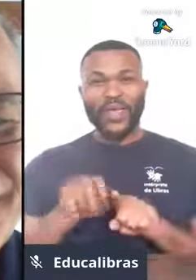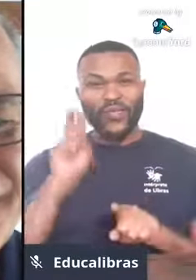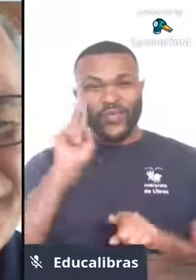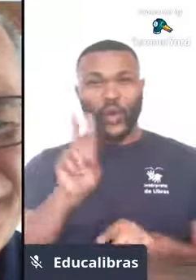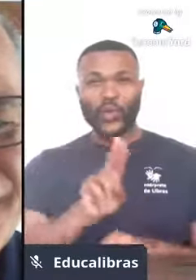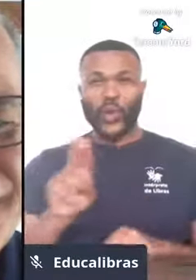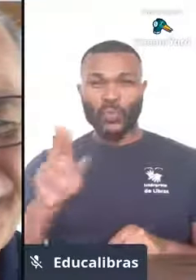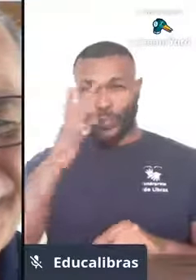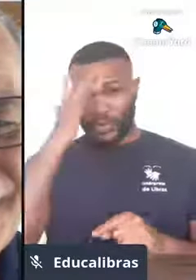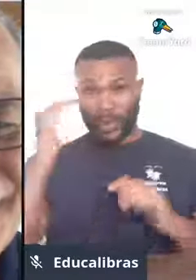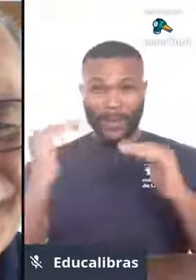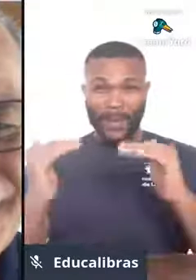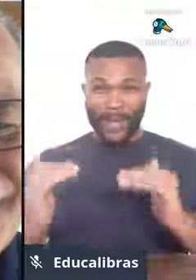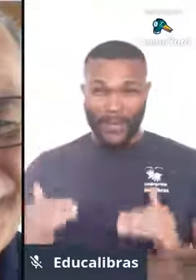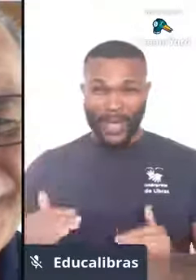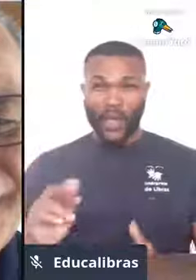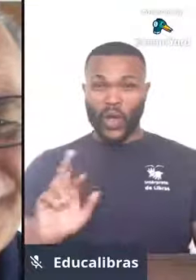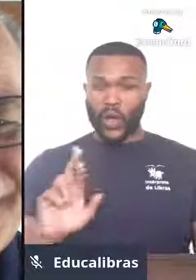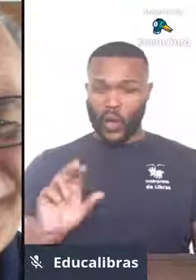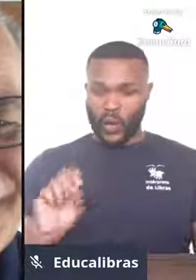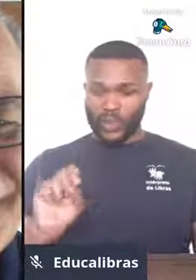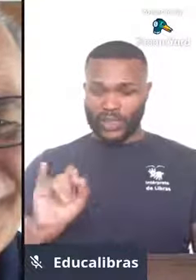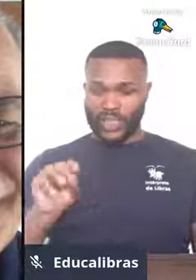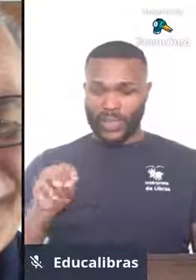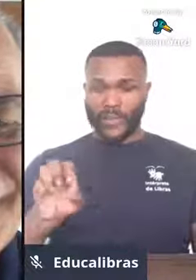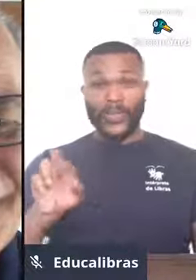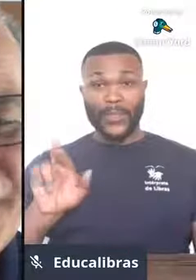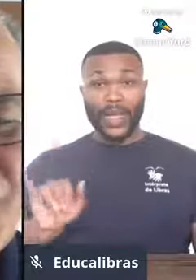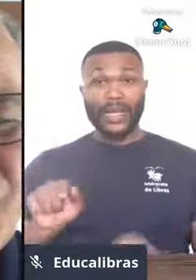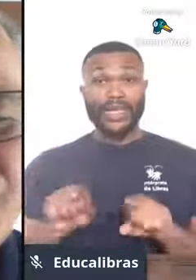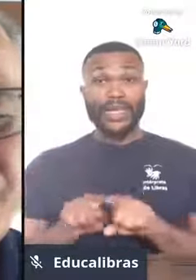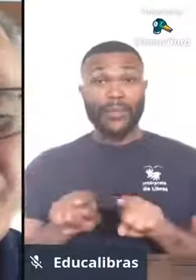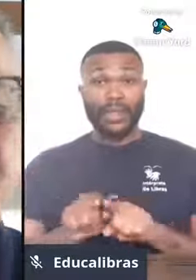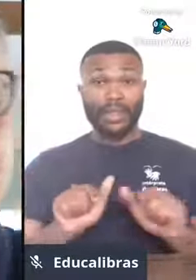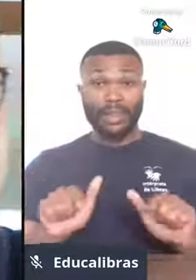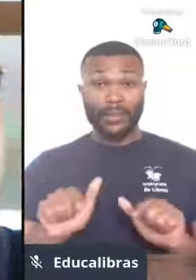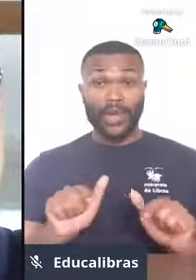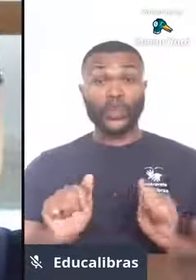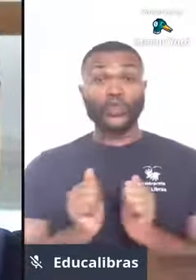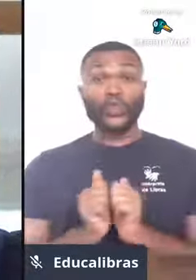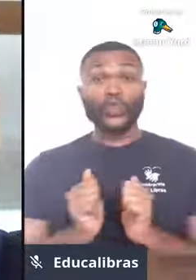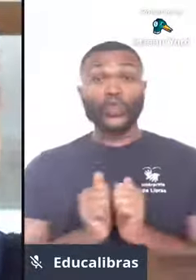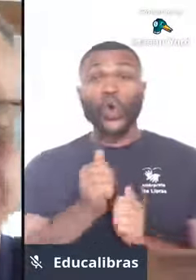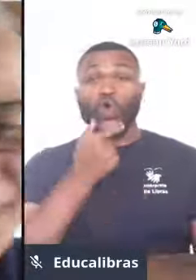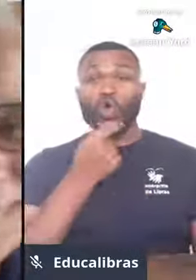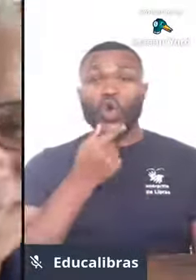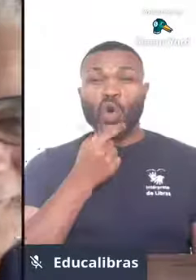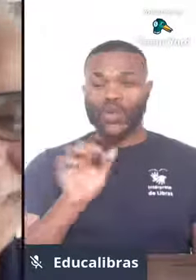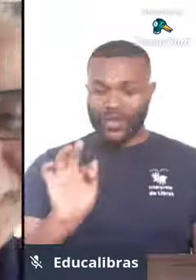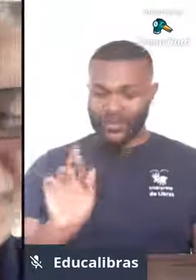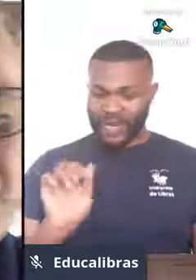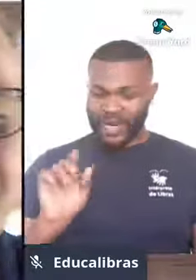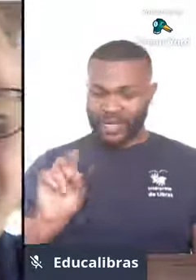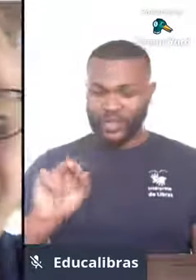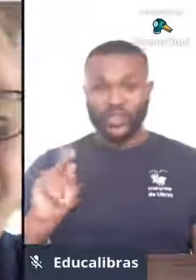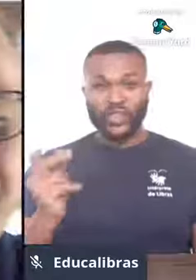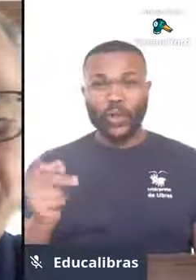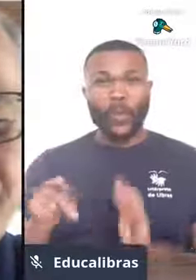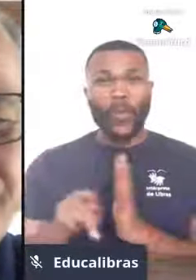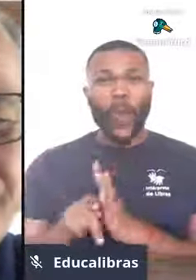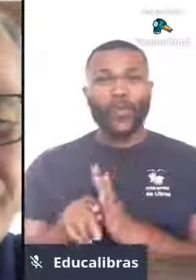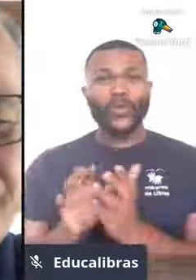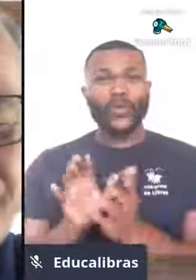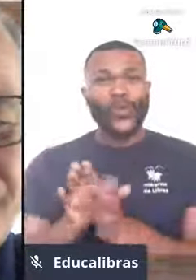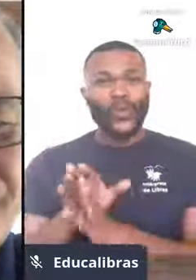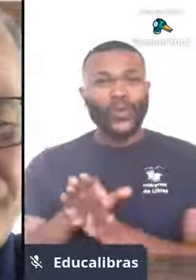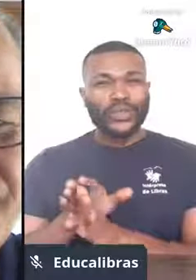A Rosemary Hilário, que está ativa aqui, o Fernandinho do Conselho, Fernandinho Schran,